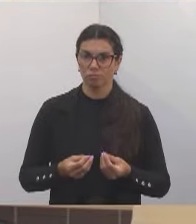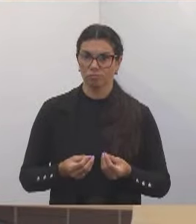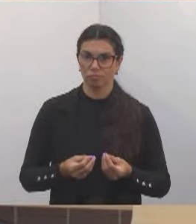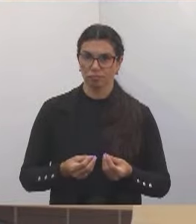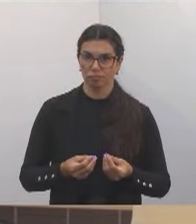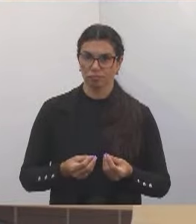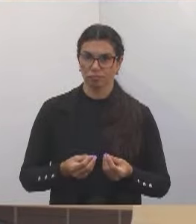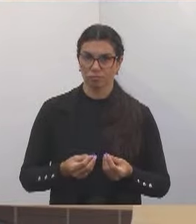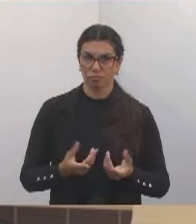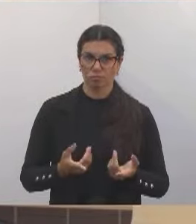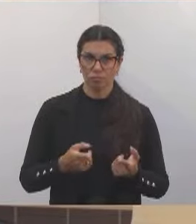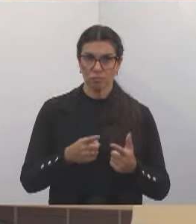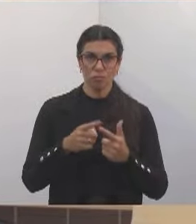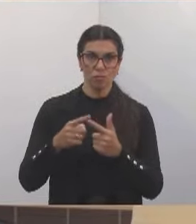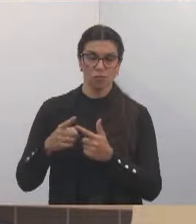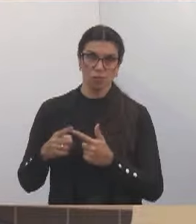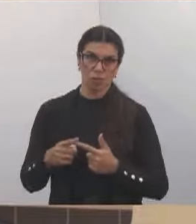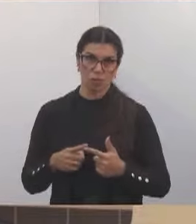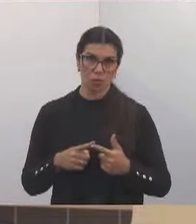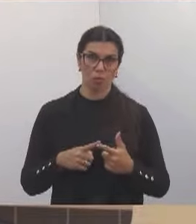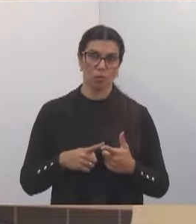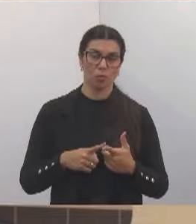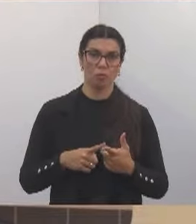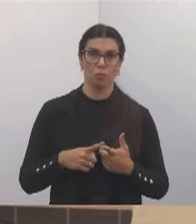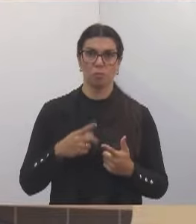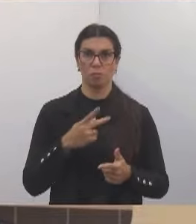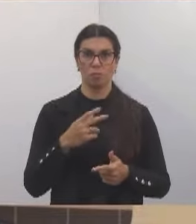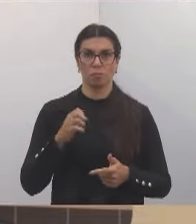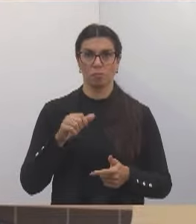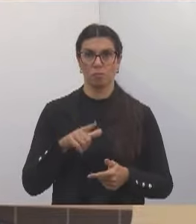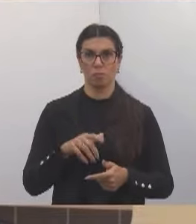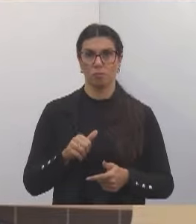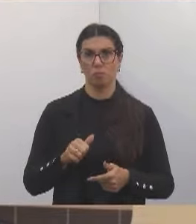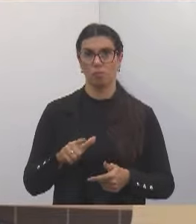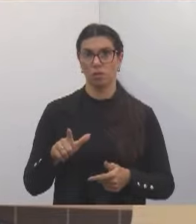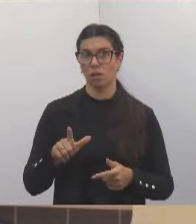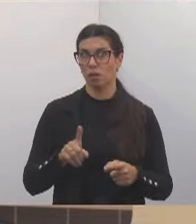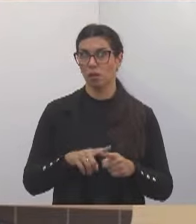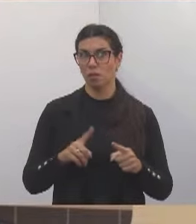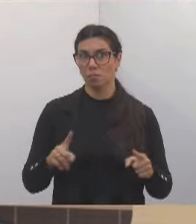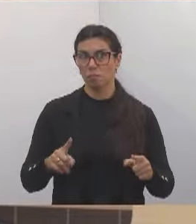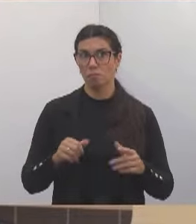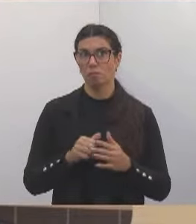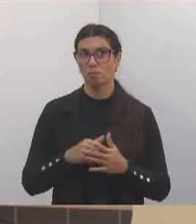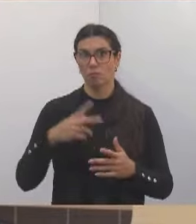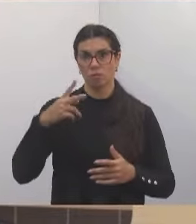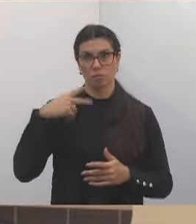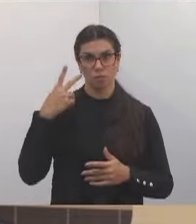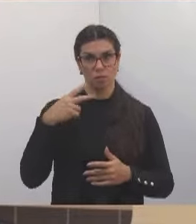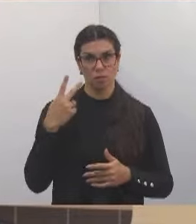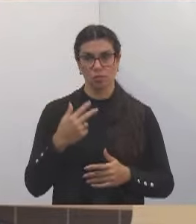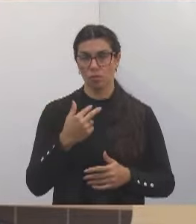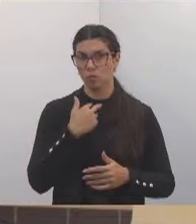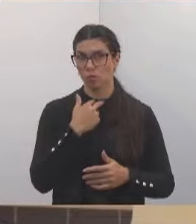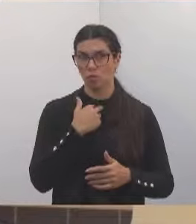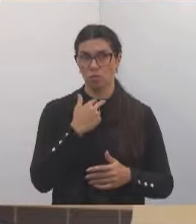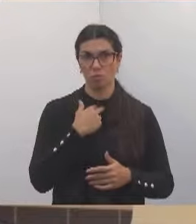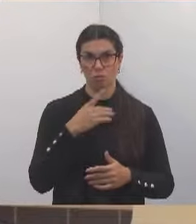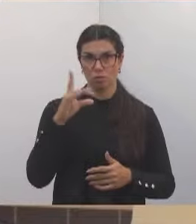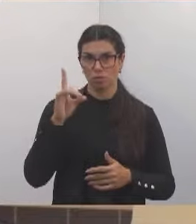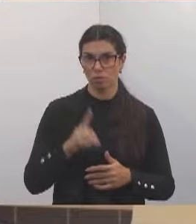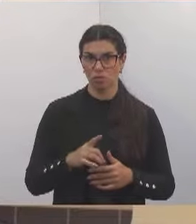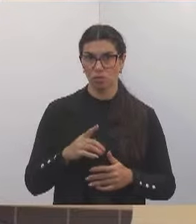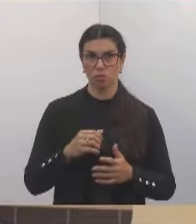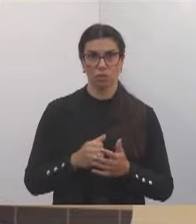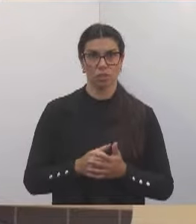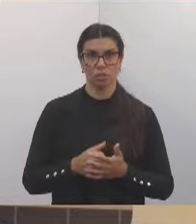um tipo penal, não é isso, porque o vereador não tem competência para legislar sobre direito penal. O